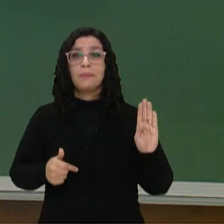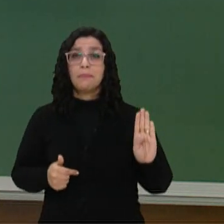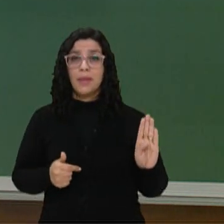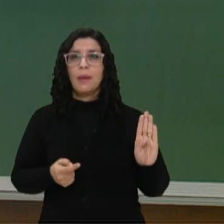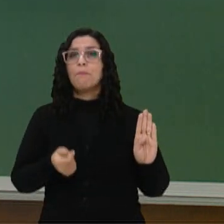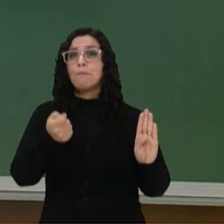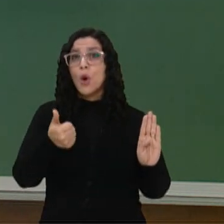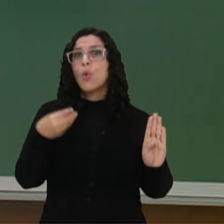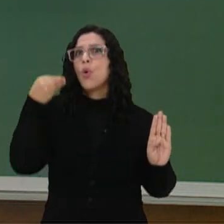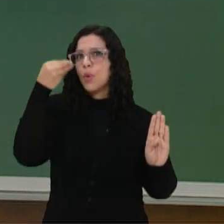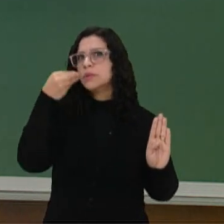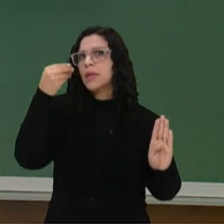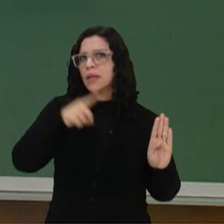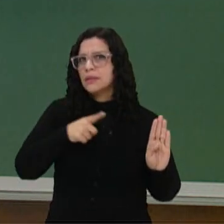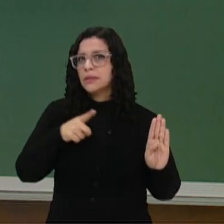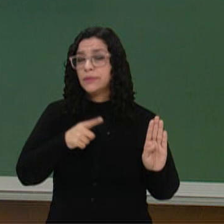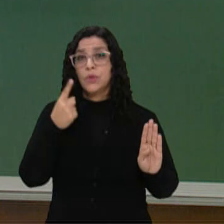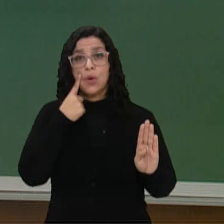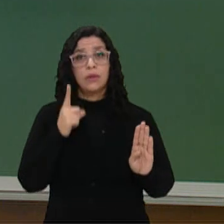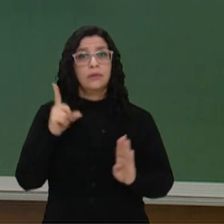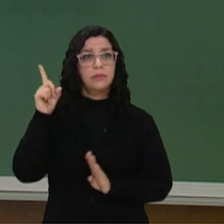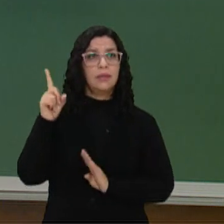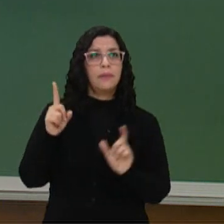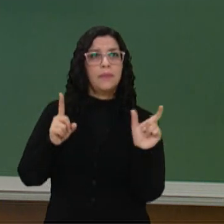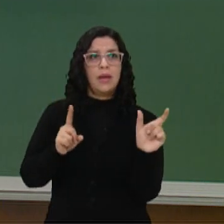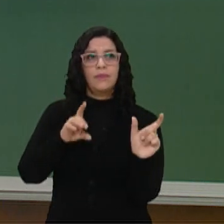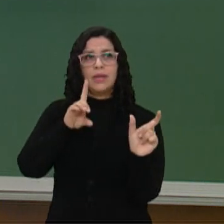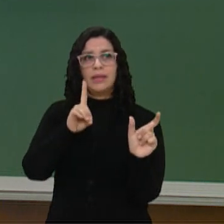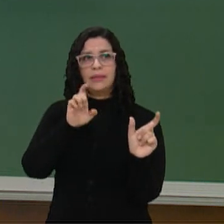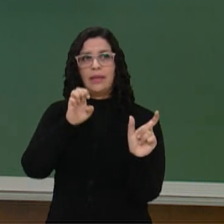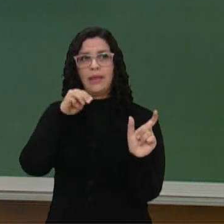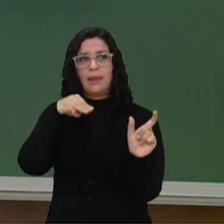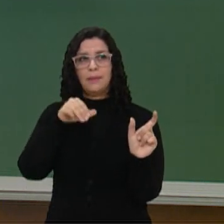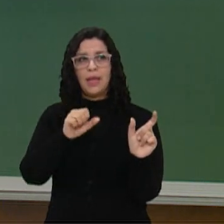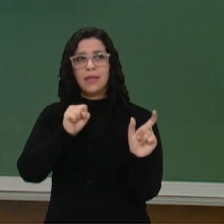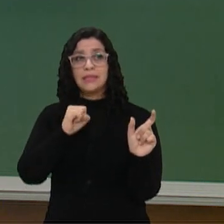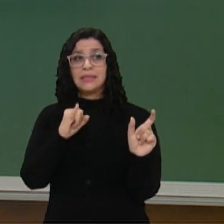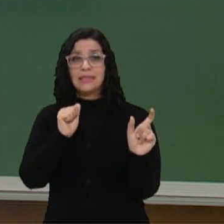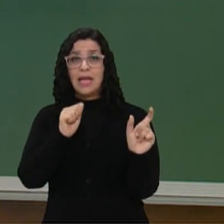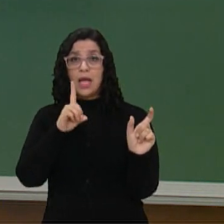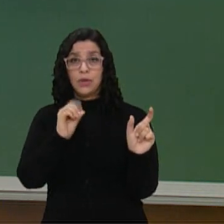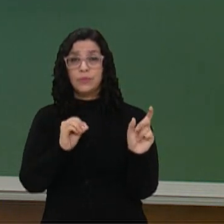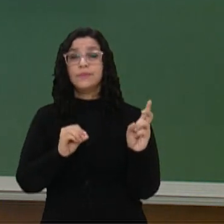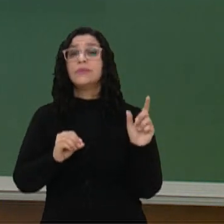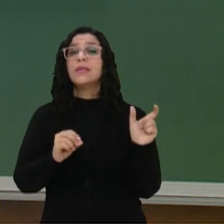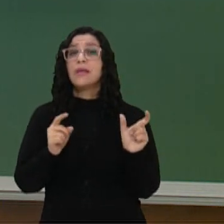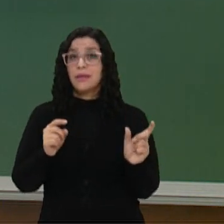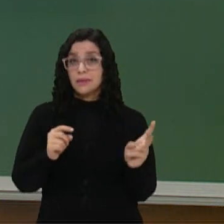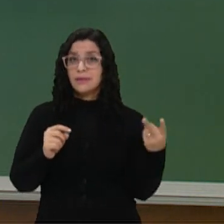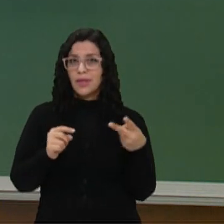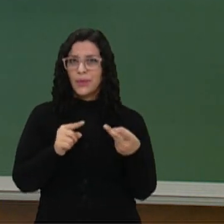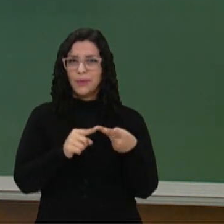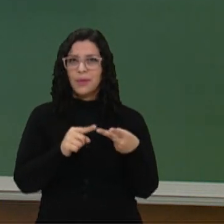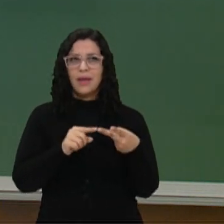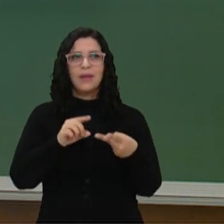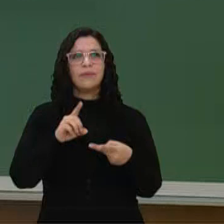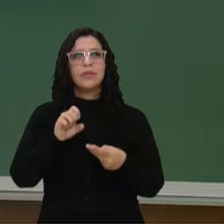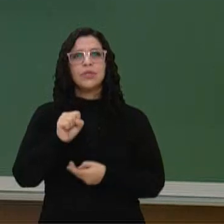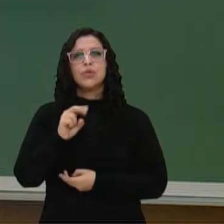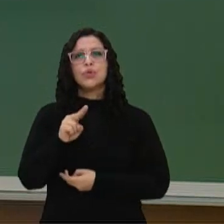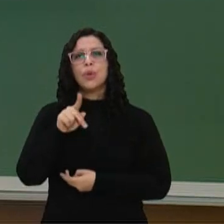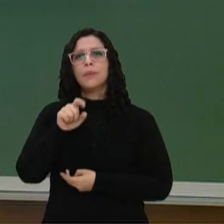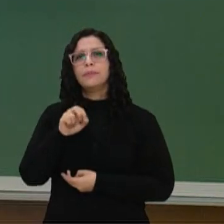pouco, experiência. Veja só, nós temos a palavra demasiado e a palavra superficialidade. Essas palavras podem